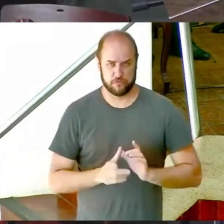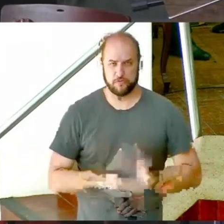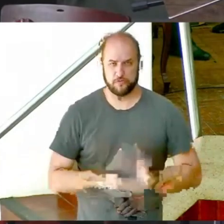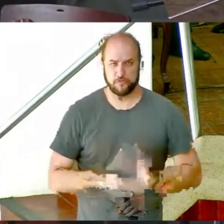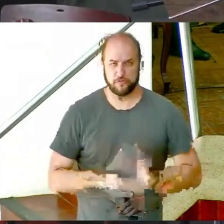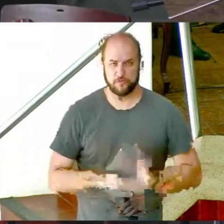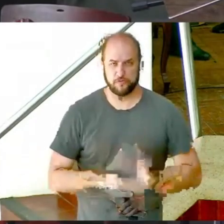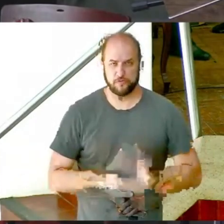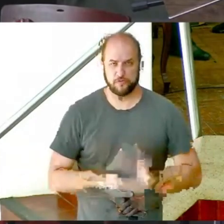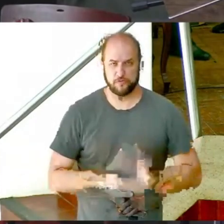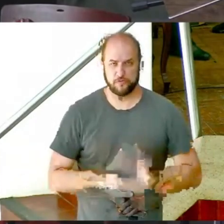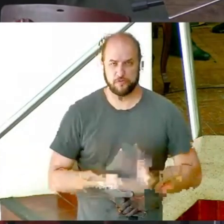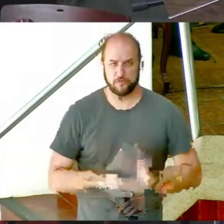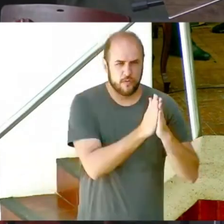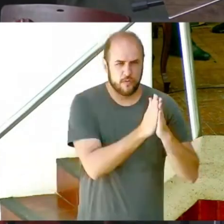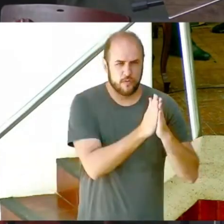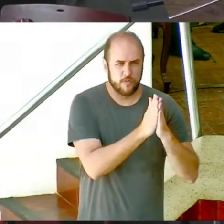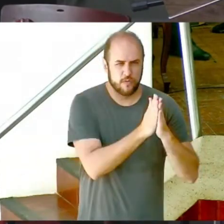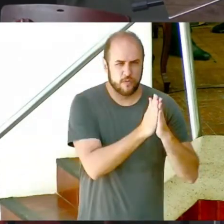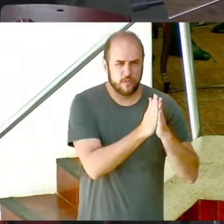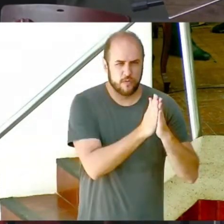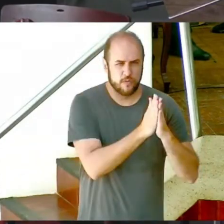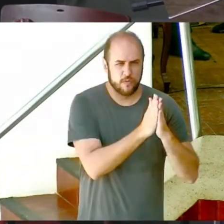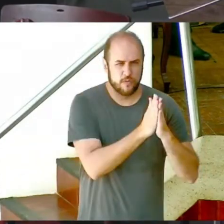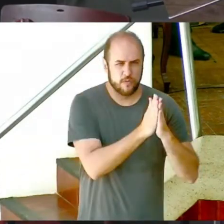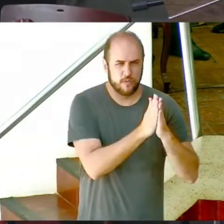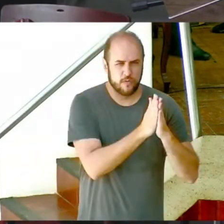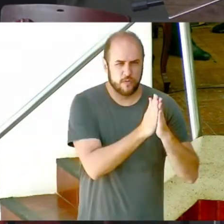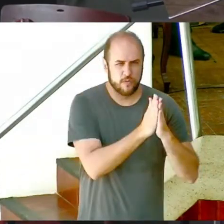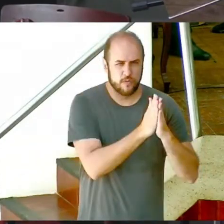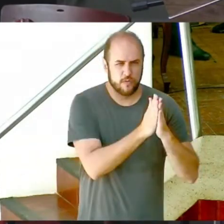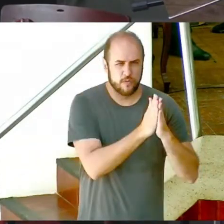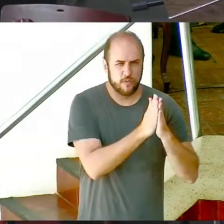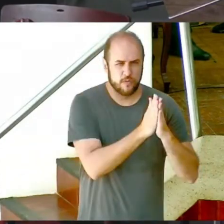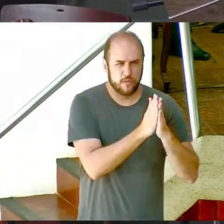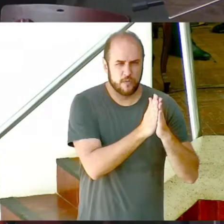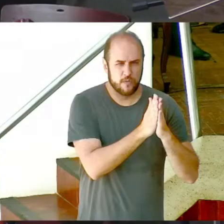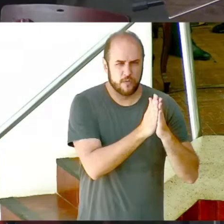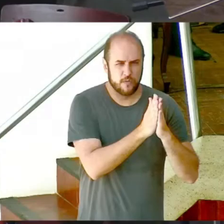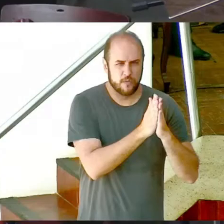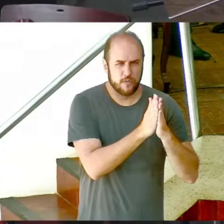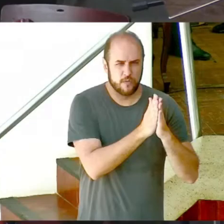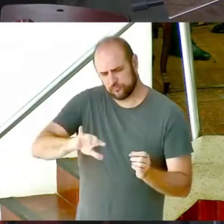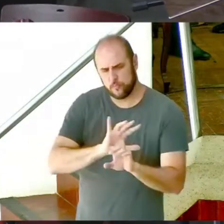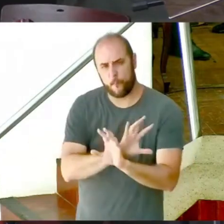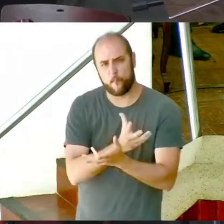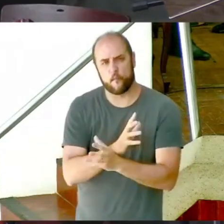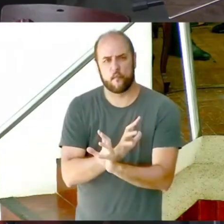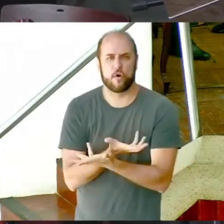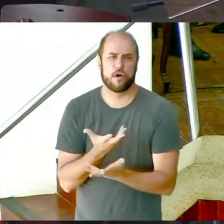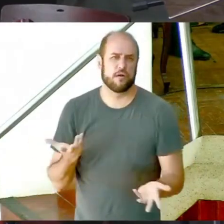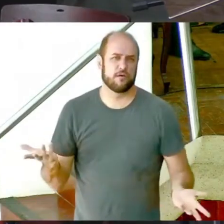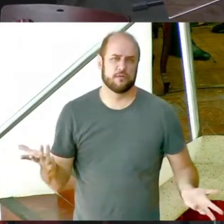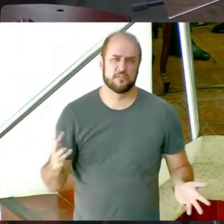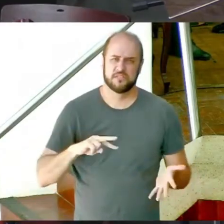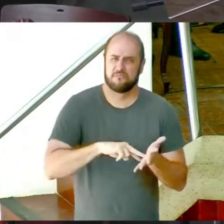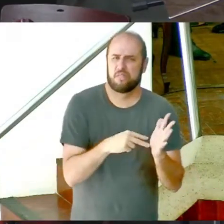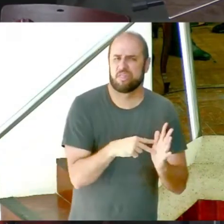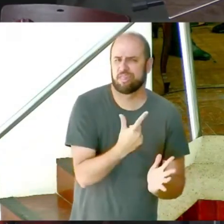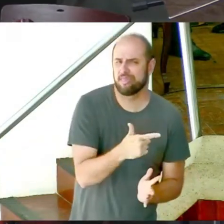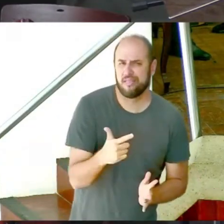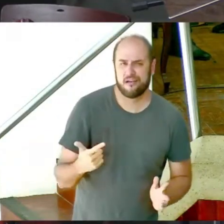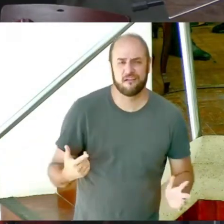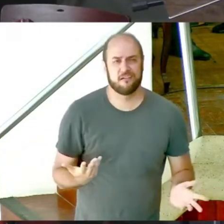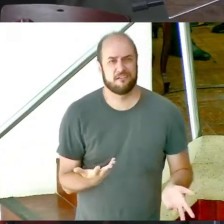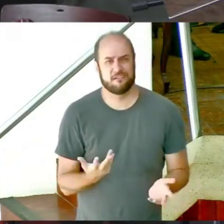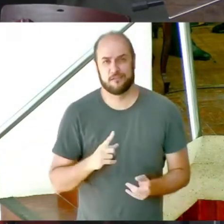Estes oravam orações repetidas, vazias, inócuas. Essas orações, elas